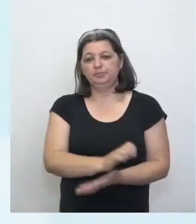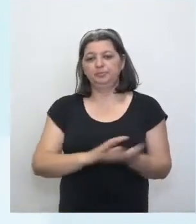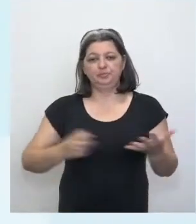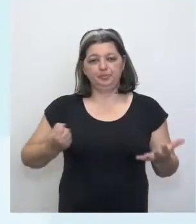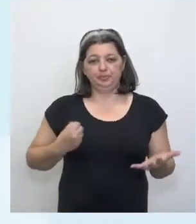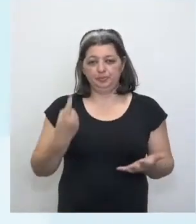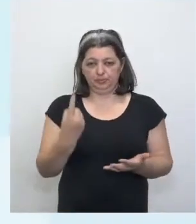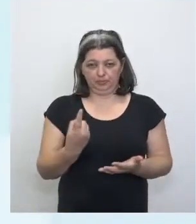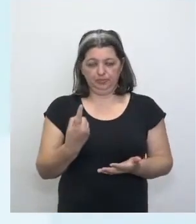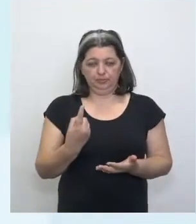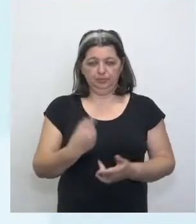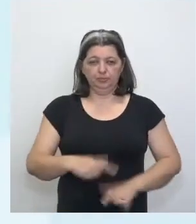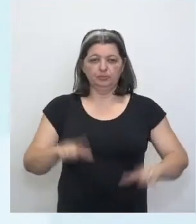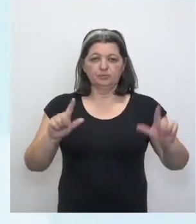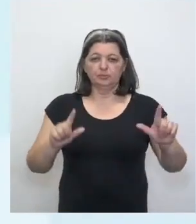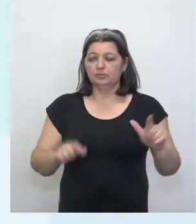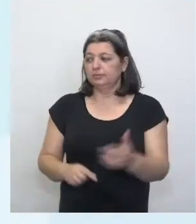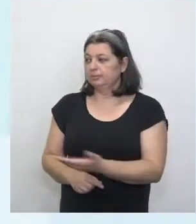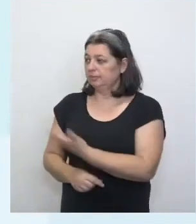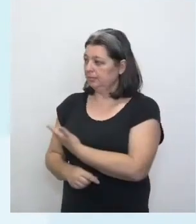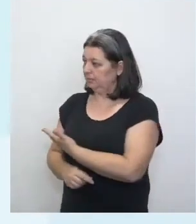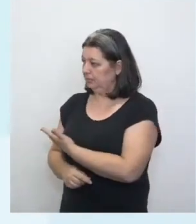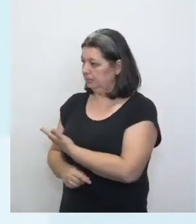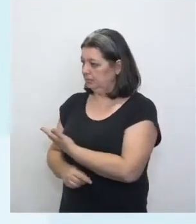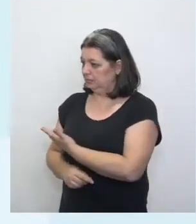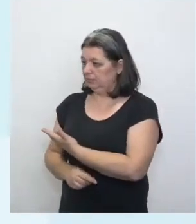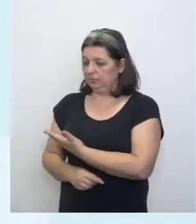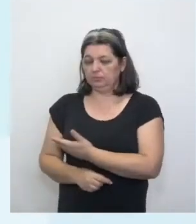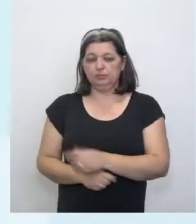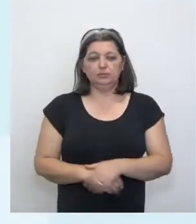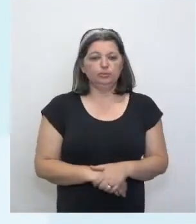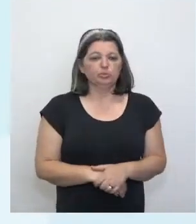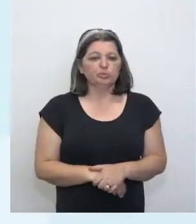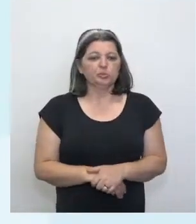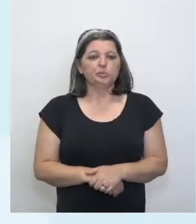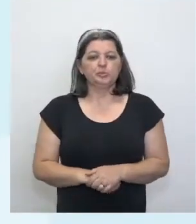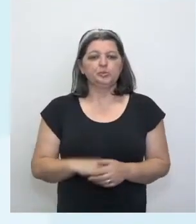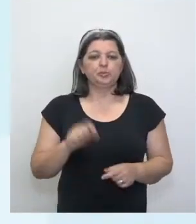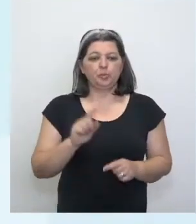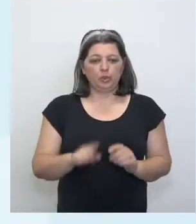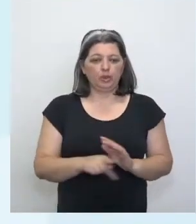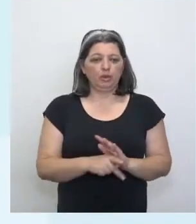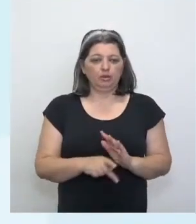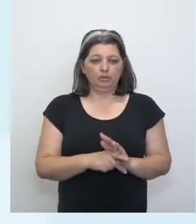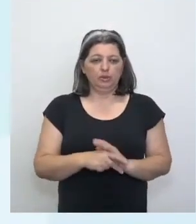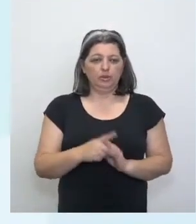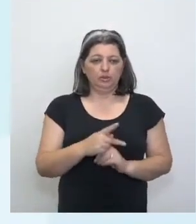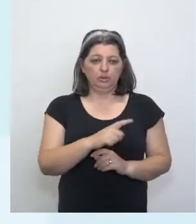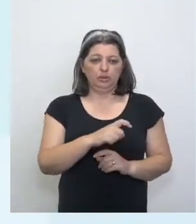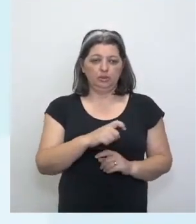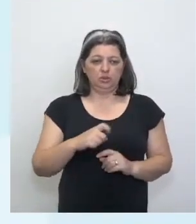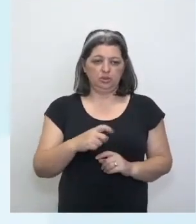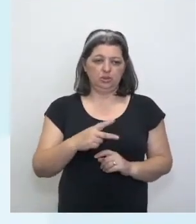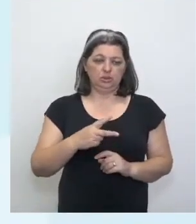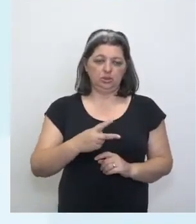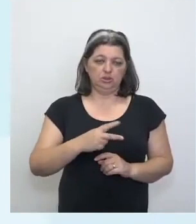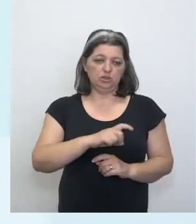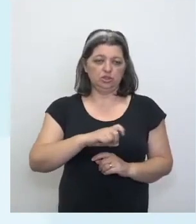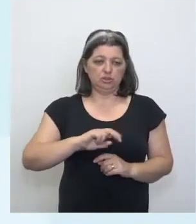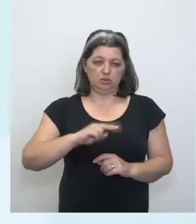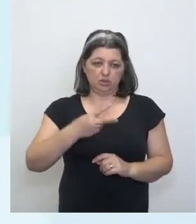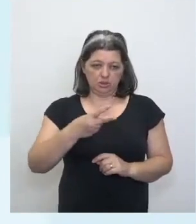aí na tela para vocês, ó. Utilize o algoritmo de Briot-Ruffini para efetuar a divisão do polinômio p de x, x²